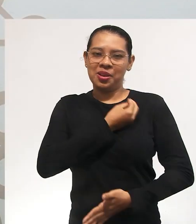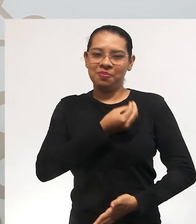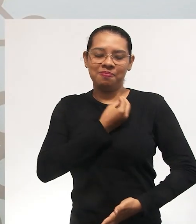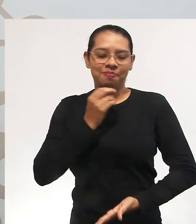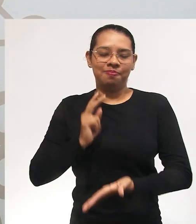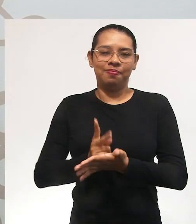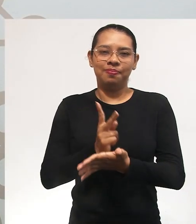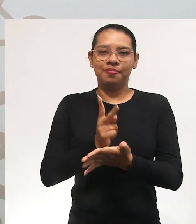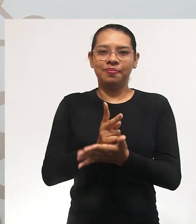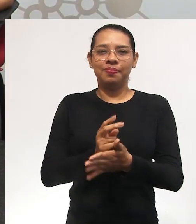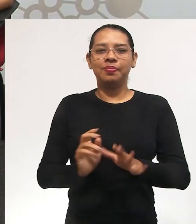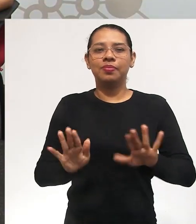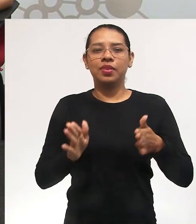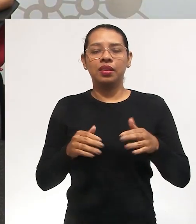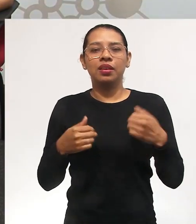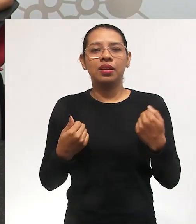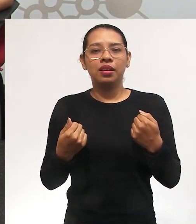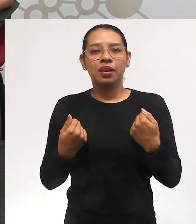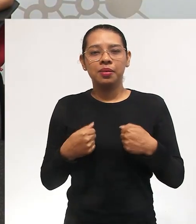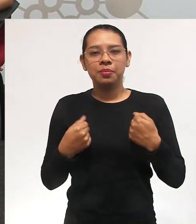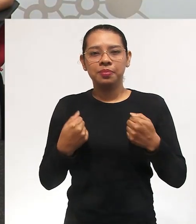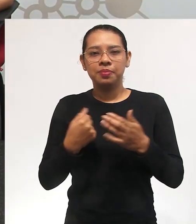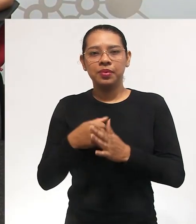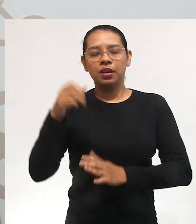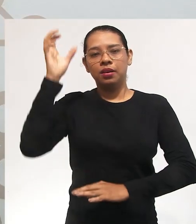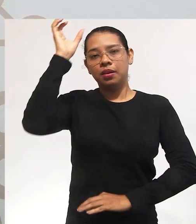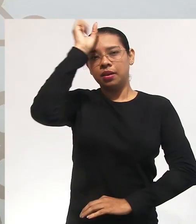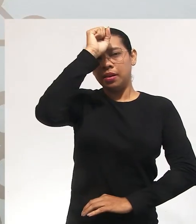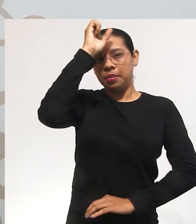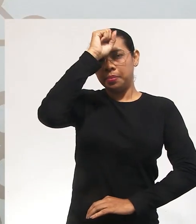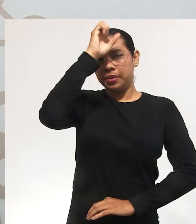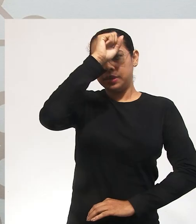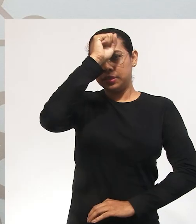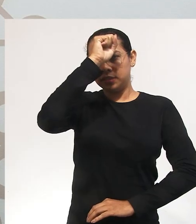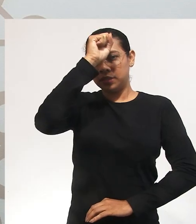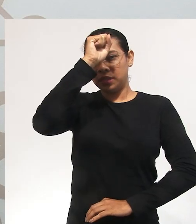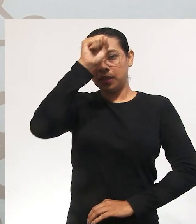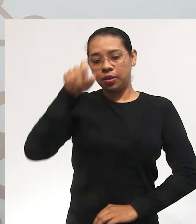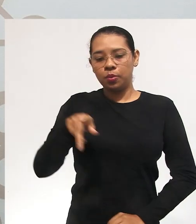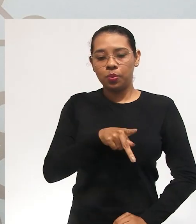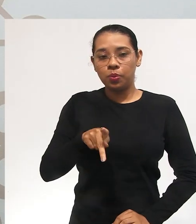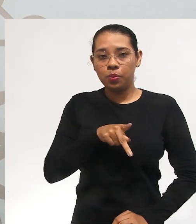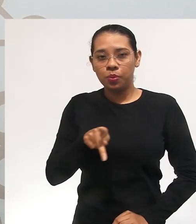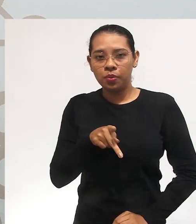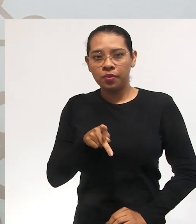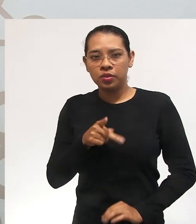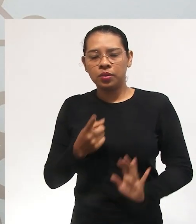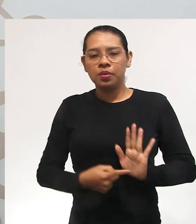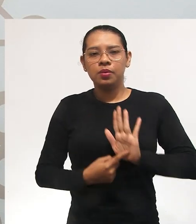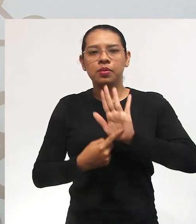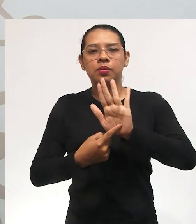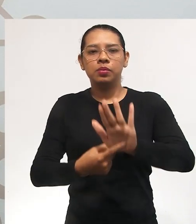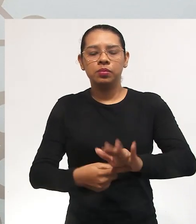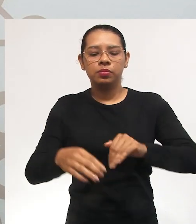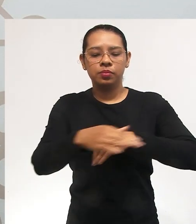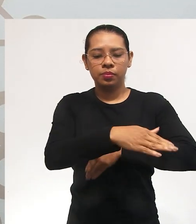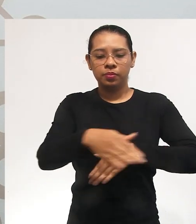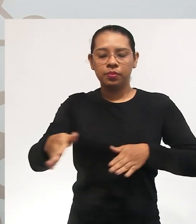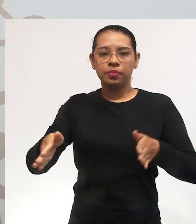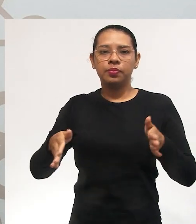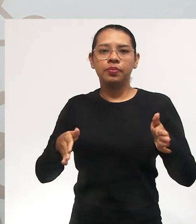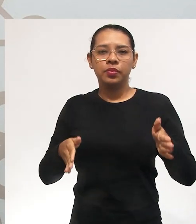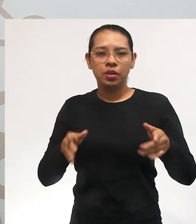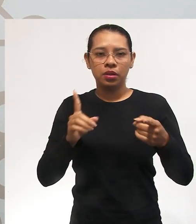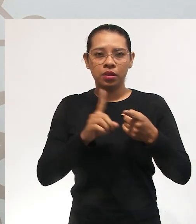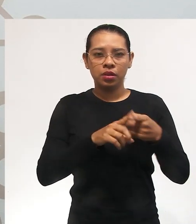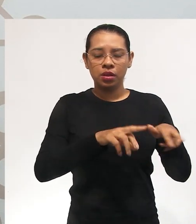da vida. O resto da vida. Então é isso mesmo, aprender e trazer, né, para a sala de aula essas mídias